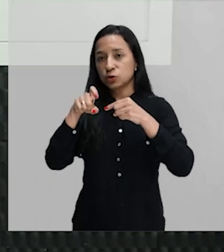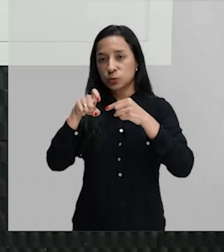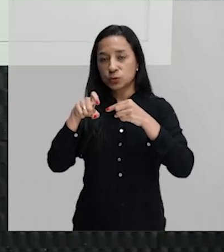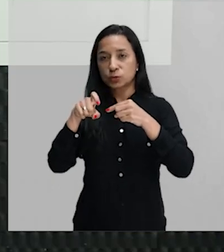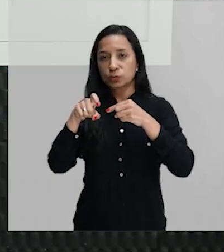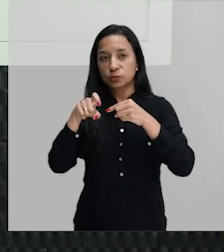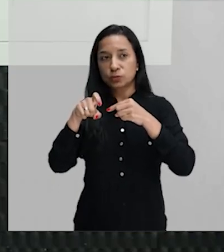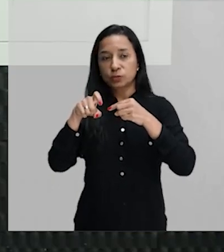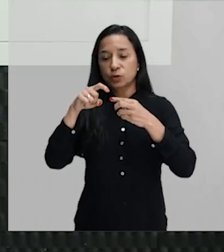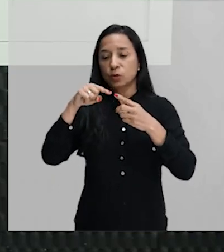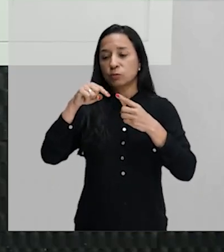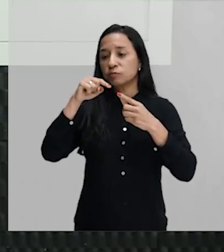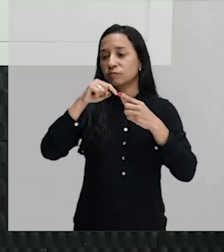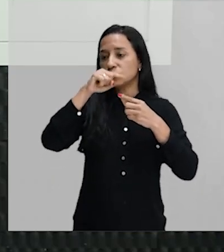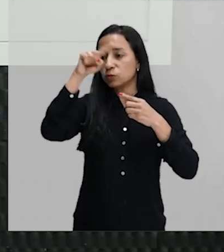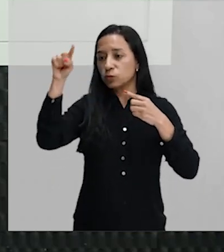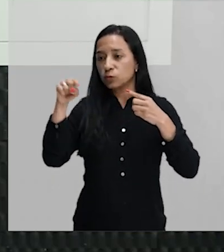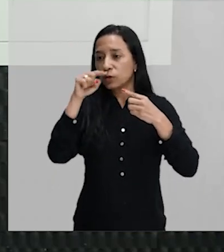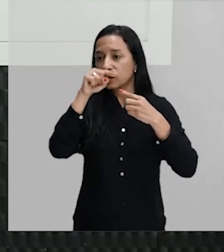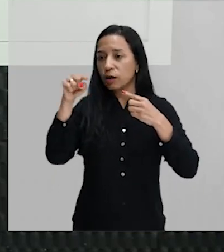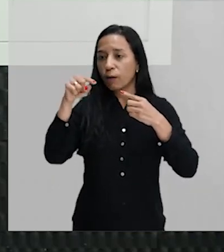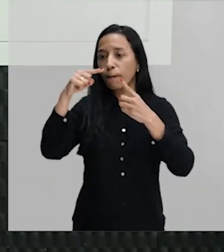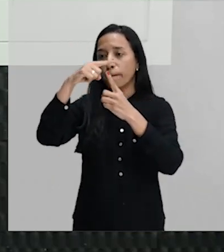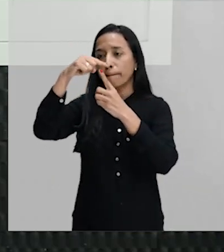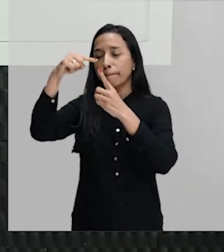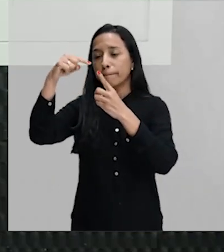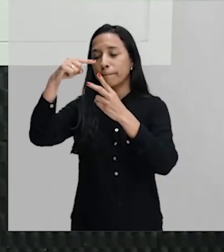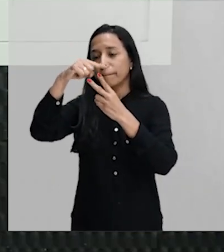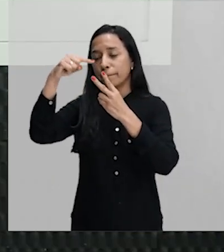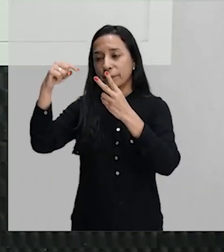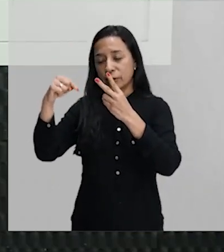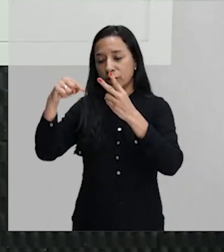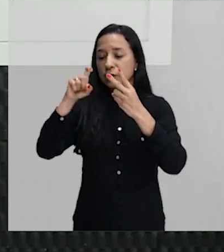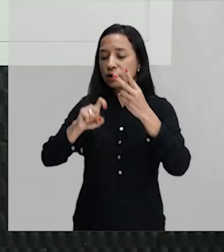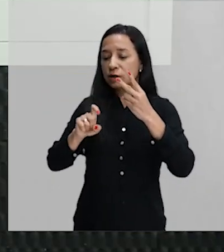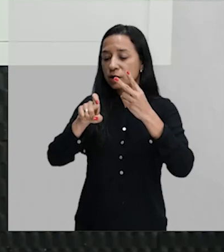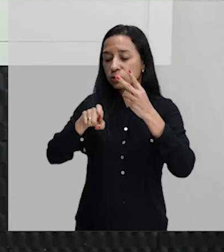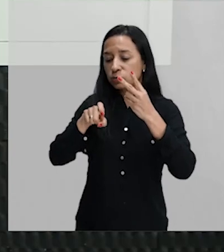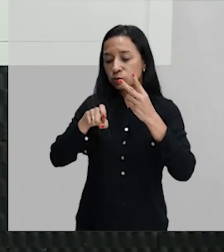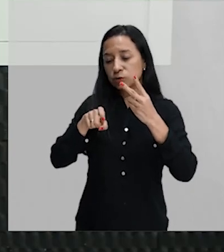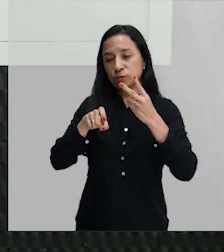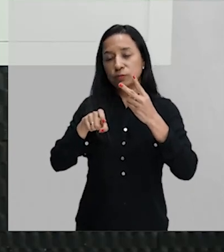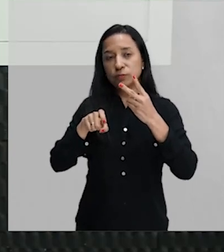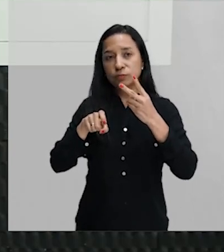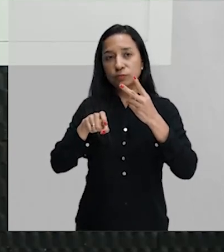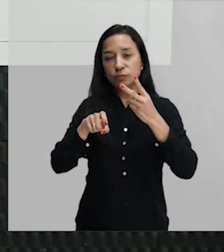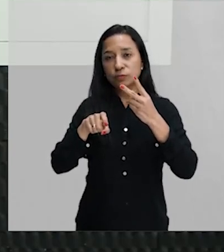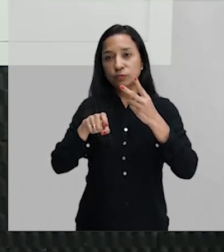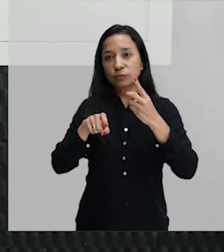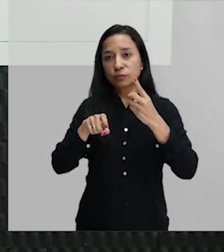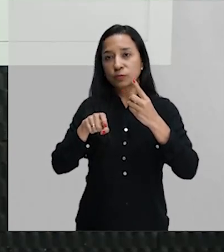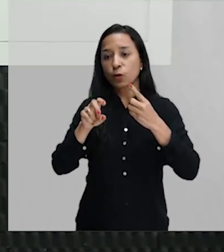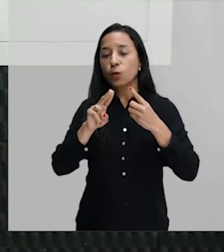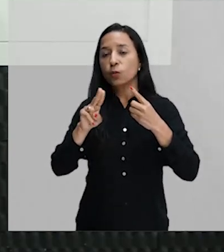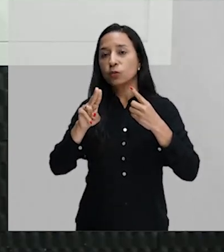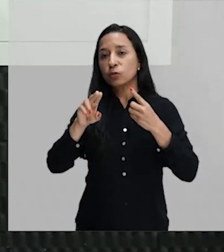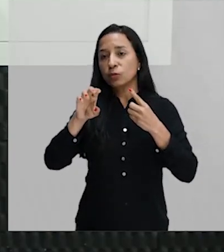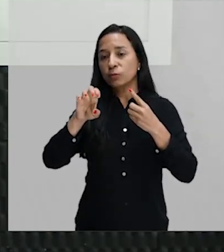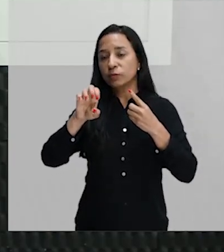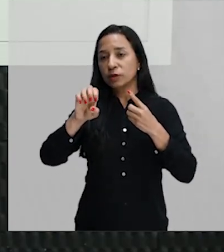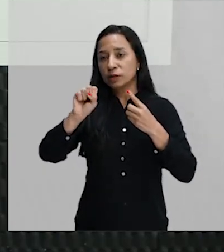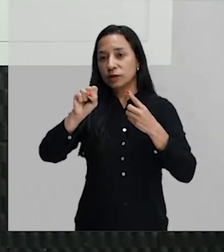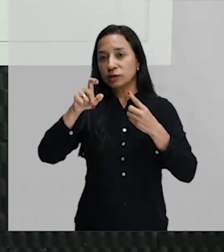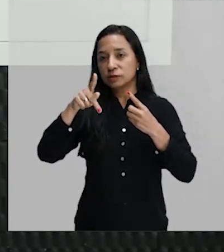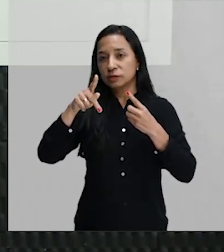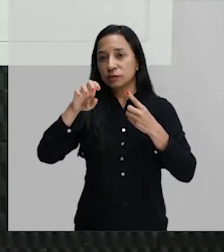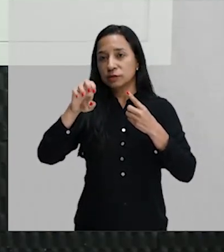Esse pedaço todo aqui é π e esse pedaço aqui é x. Esses arcos são chamados de esplementares. O que são